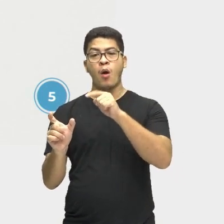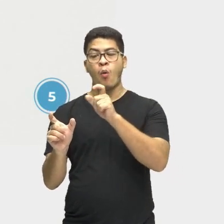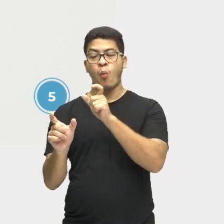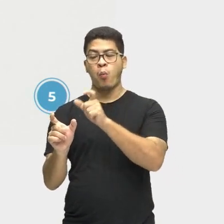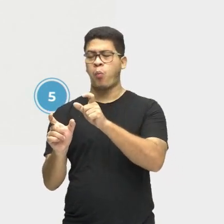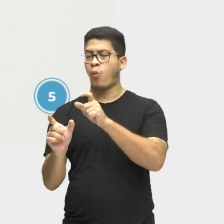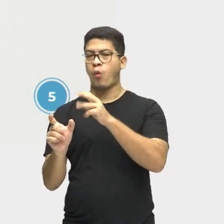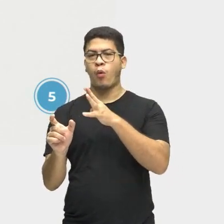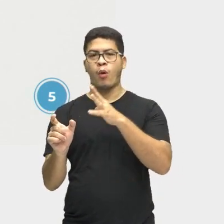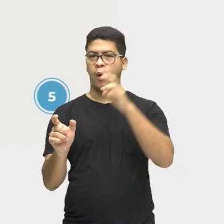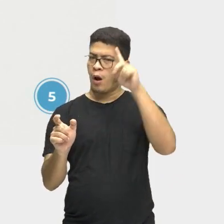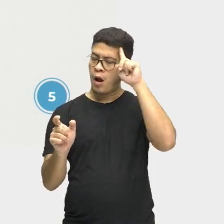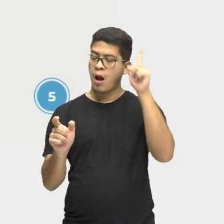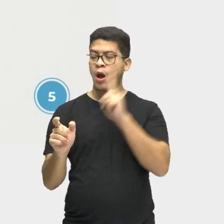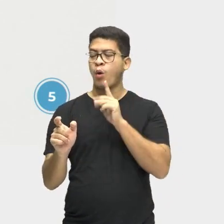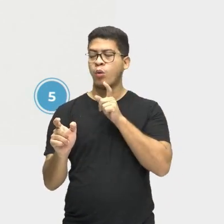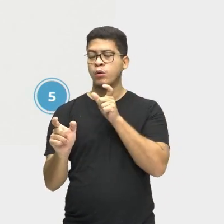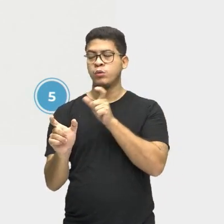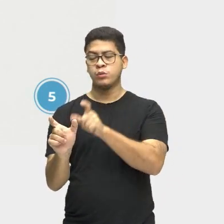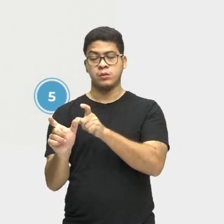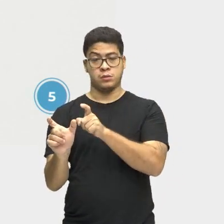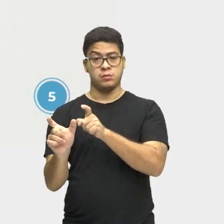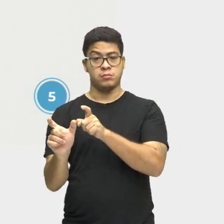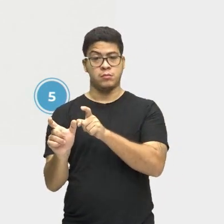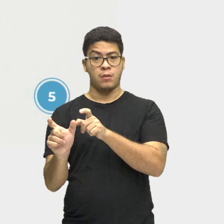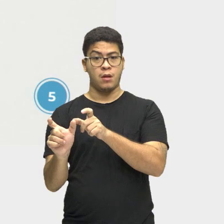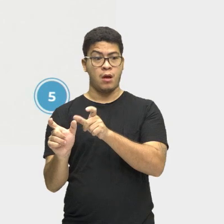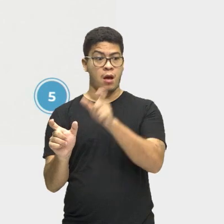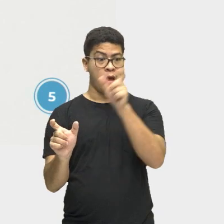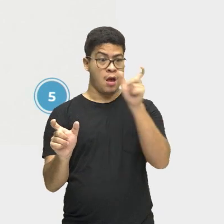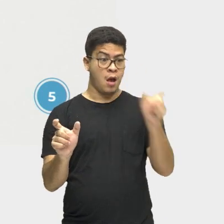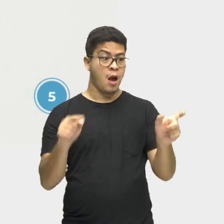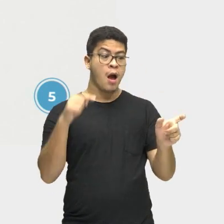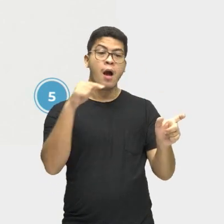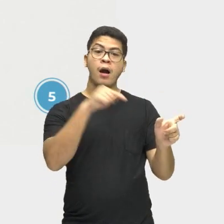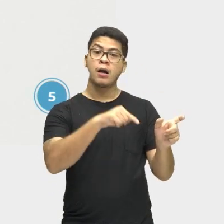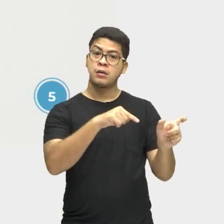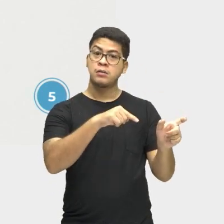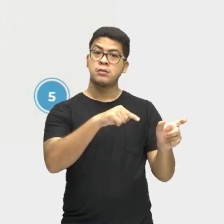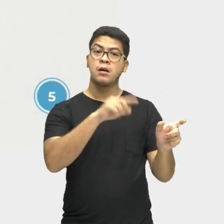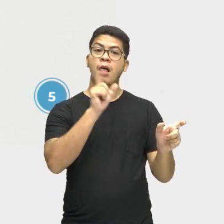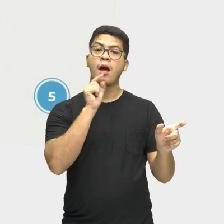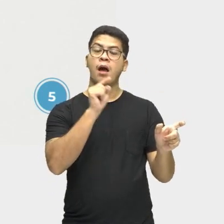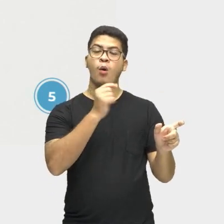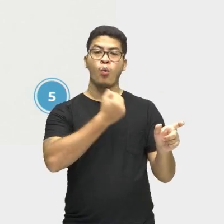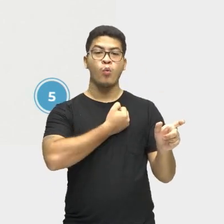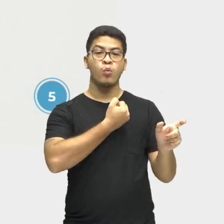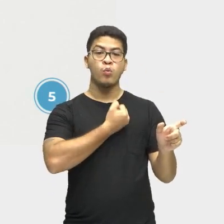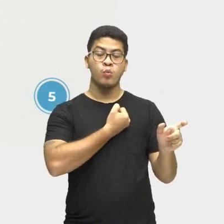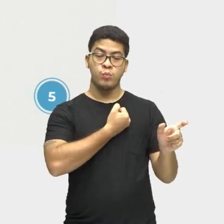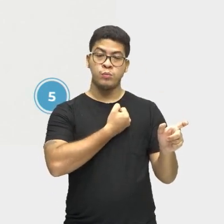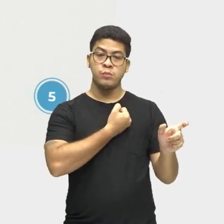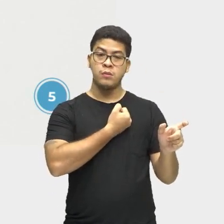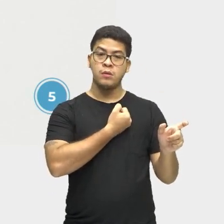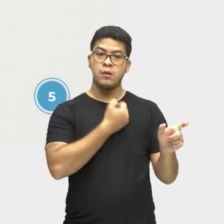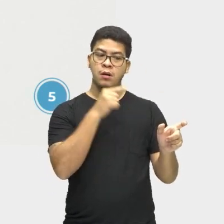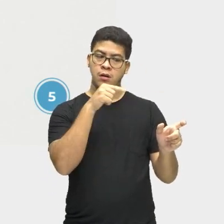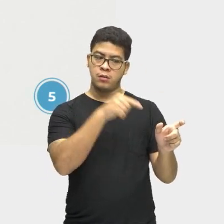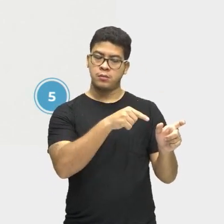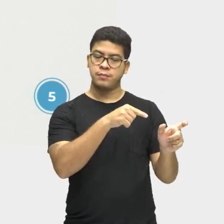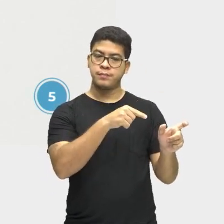separar as incógnitas dos números. As incógnitas ficam do